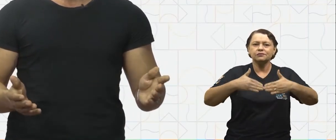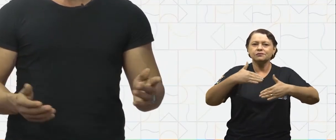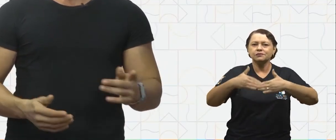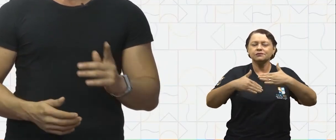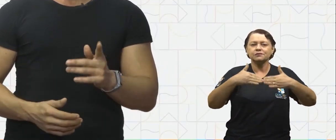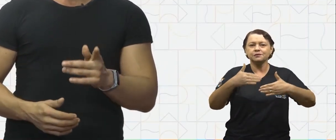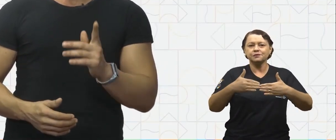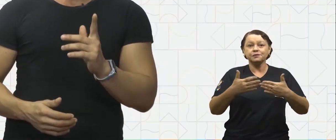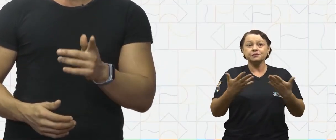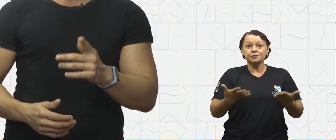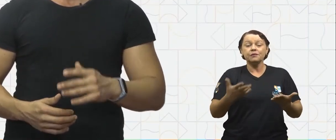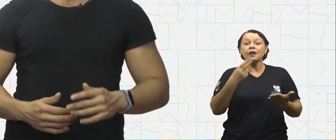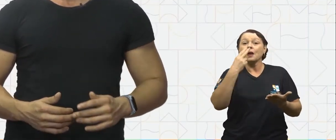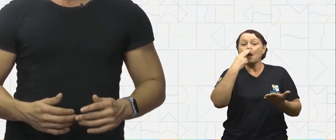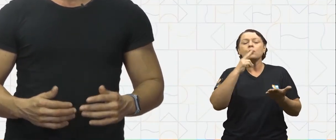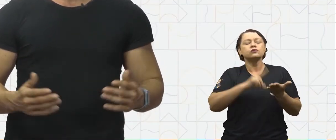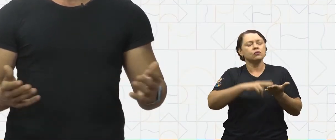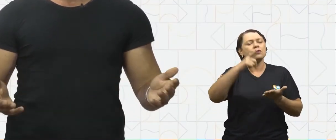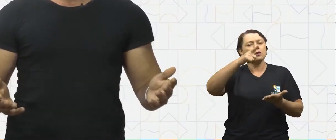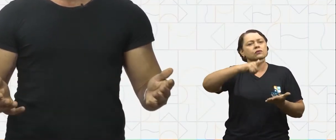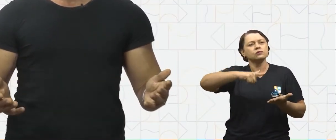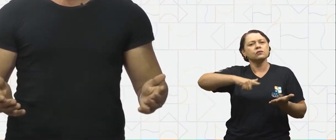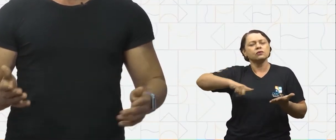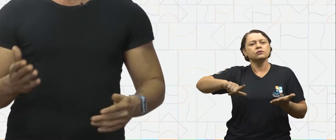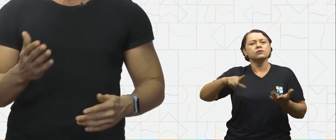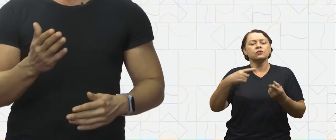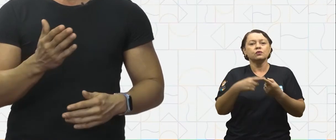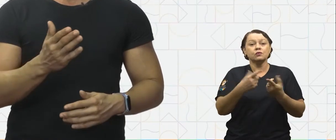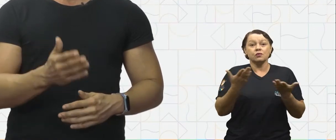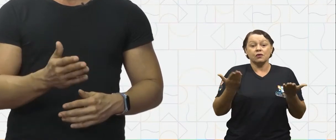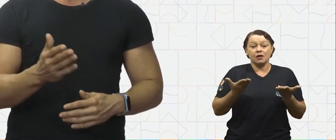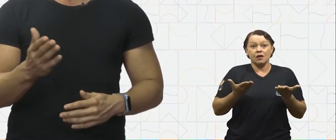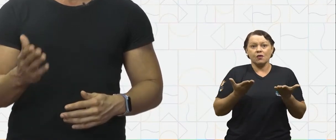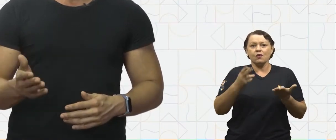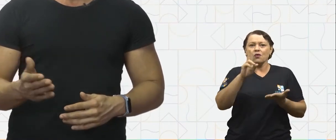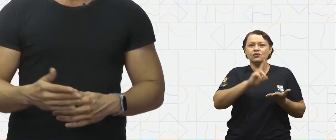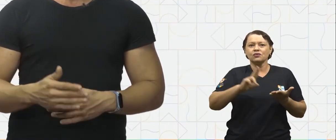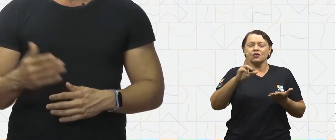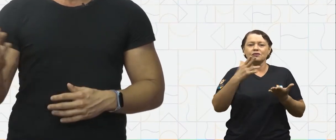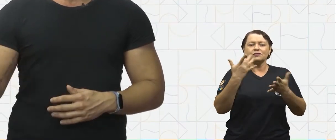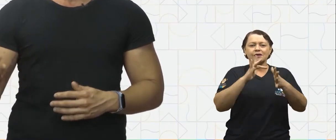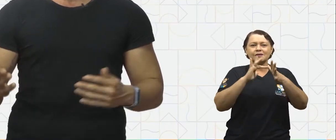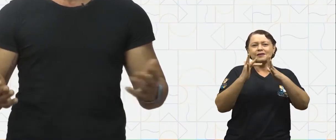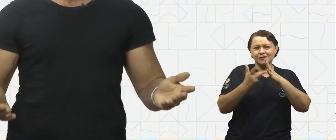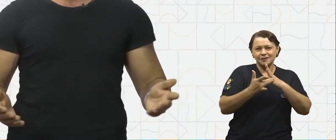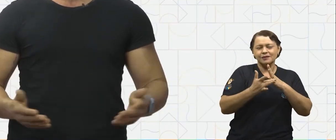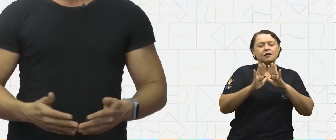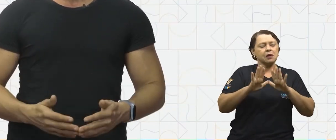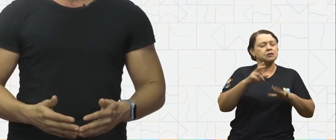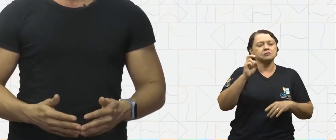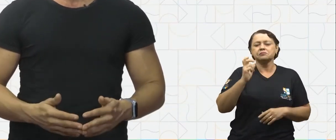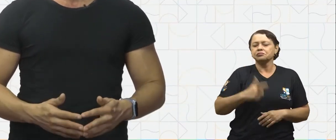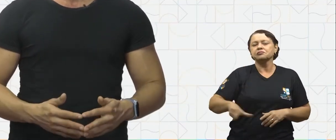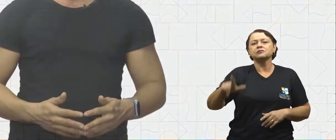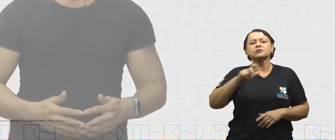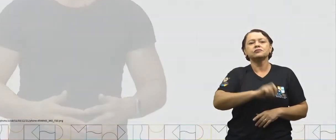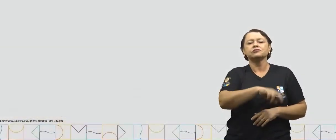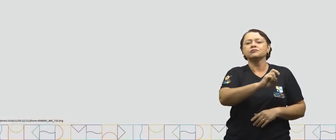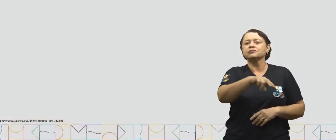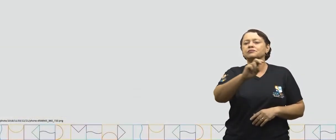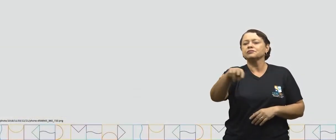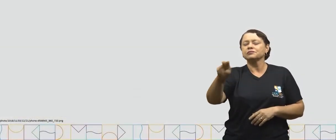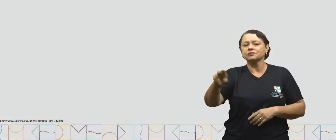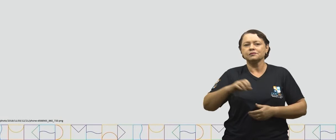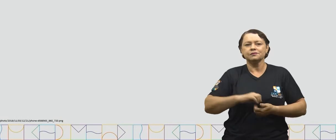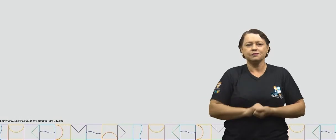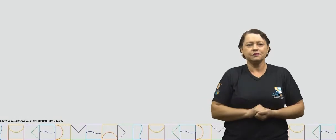raro, mas os Correios continuam até hoje entregando produtos e cartas de um canto para o outro do mundo.